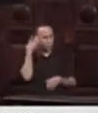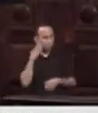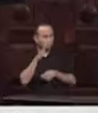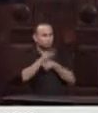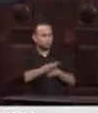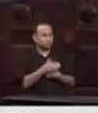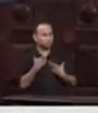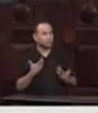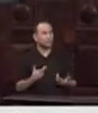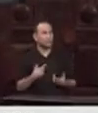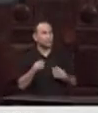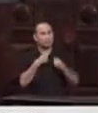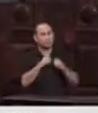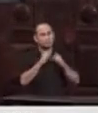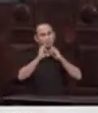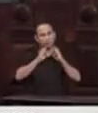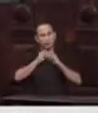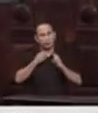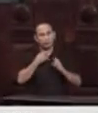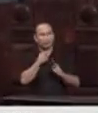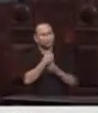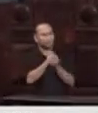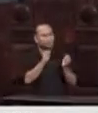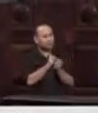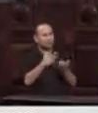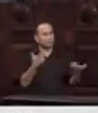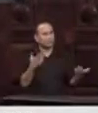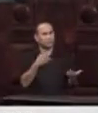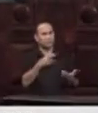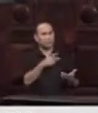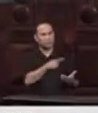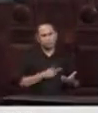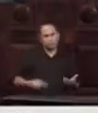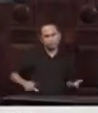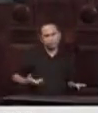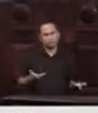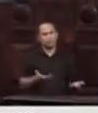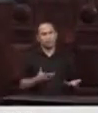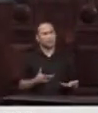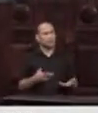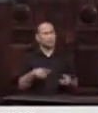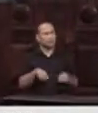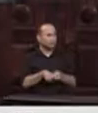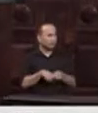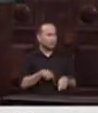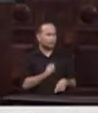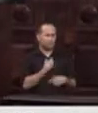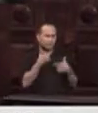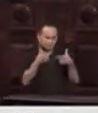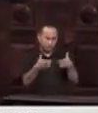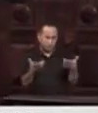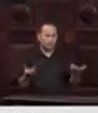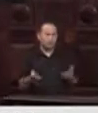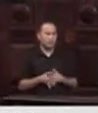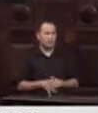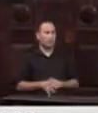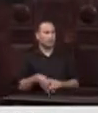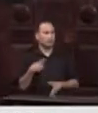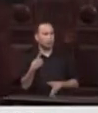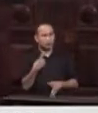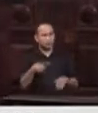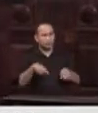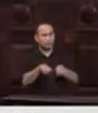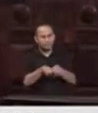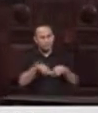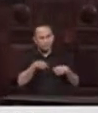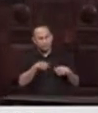possamos discutir isso. Não é possível, senhor presidente, senhor Jânio Mendes, que também é da região, não é possível que nós vamos